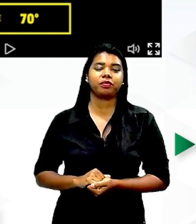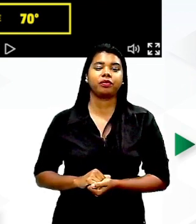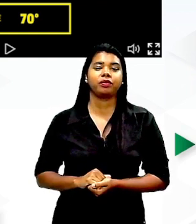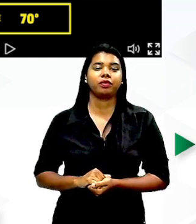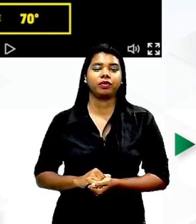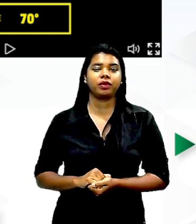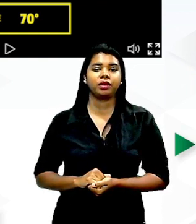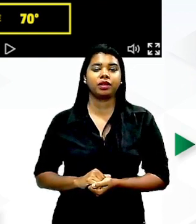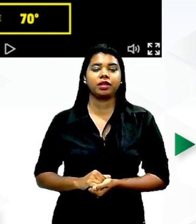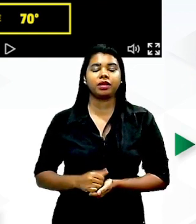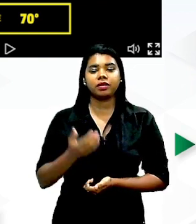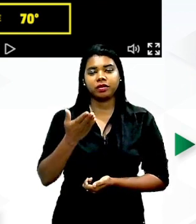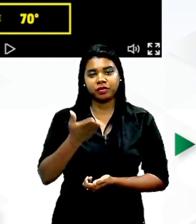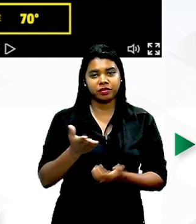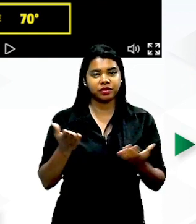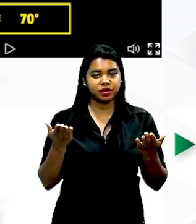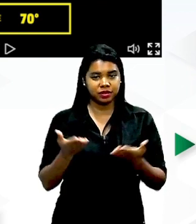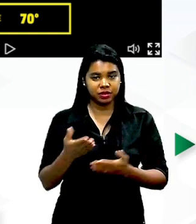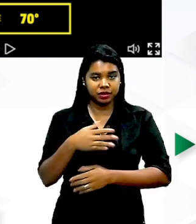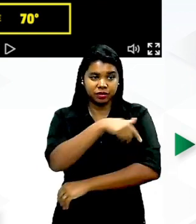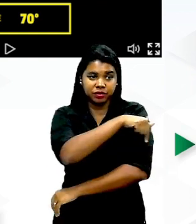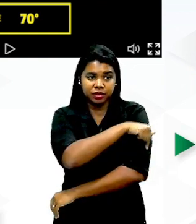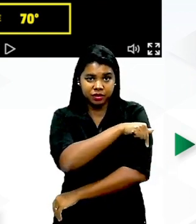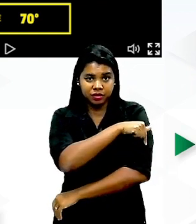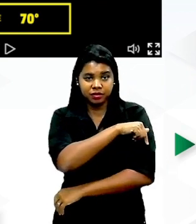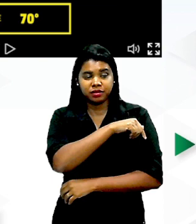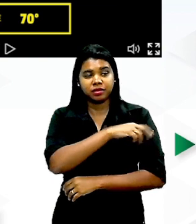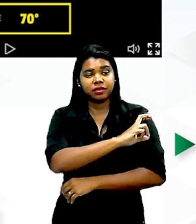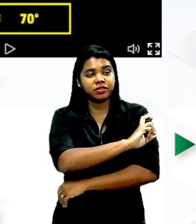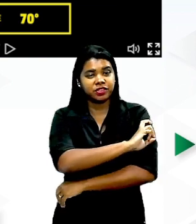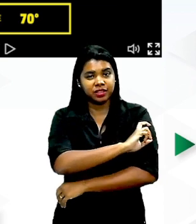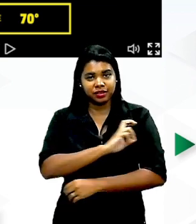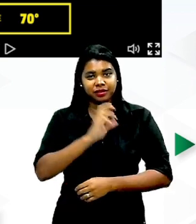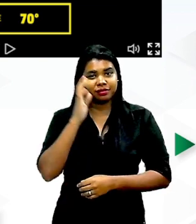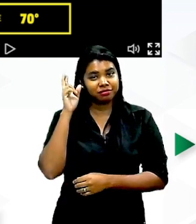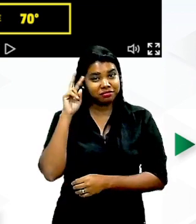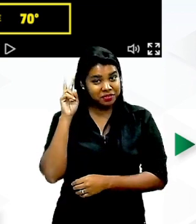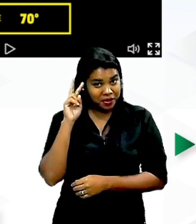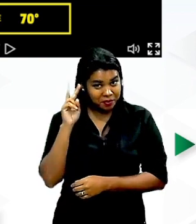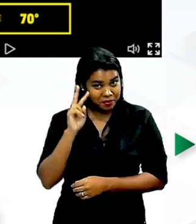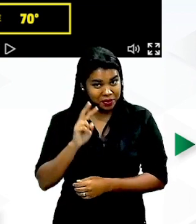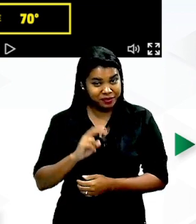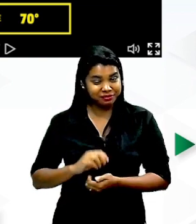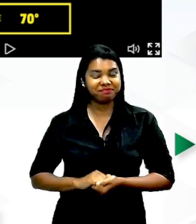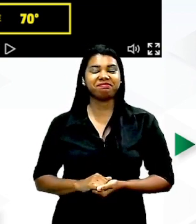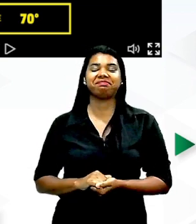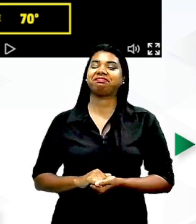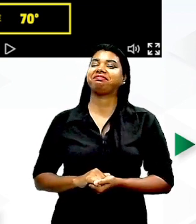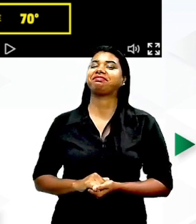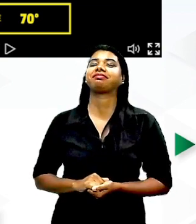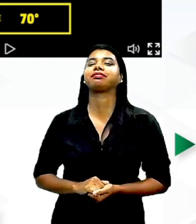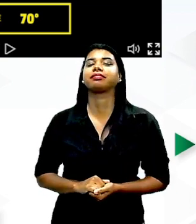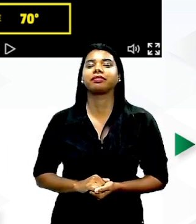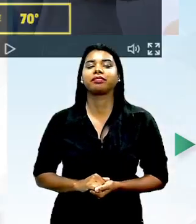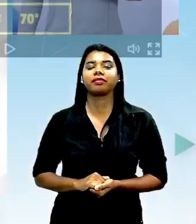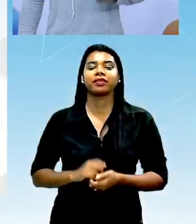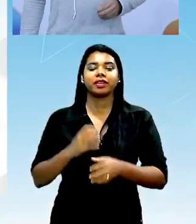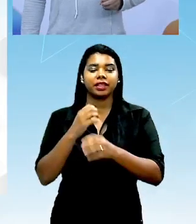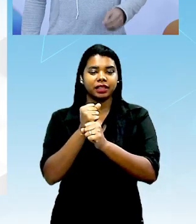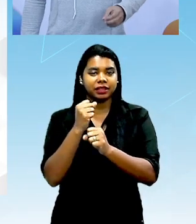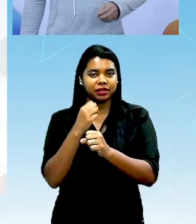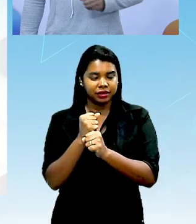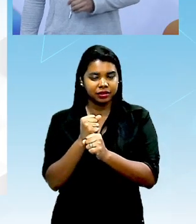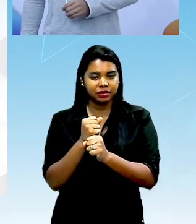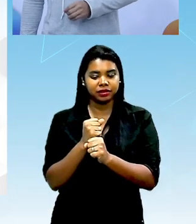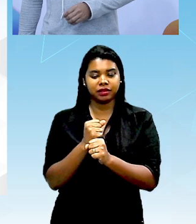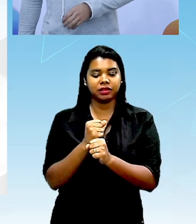isso já é lá do assunto do quinto ano. Lembra disso? Não lembra? Está recapitulando com a gente, tá bom? A soma dos ângulos